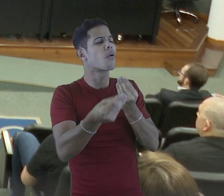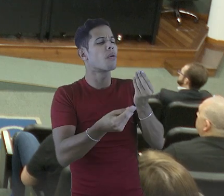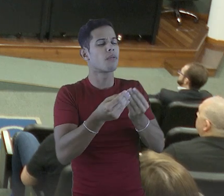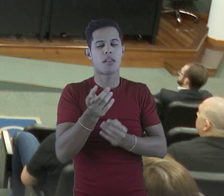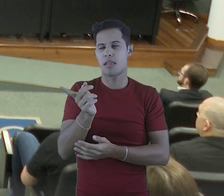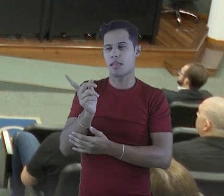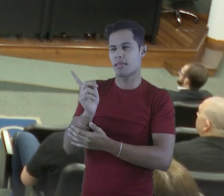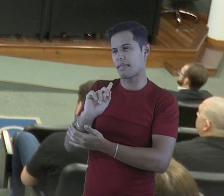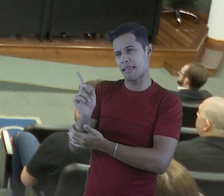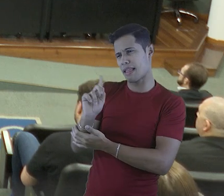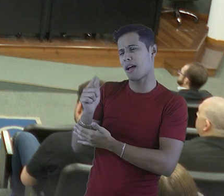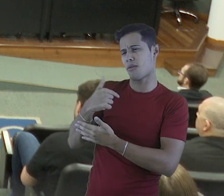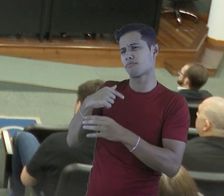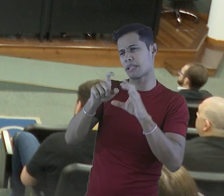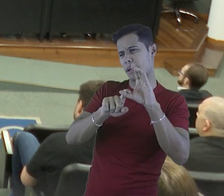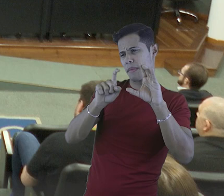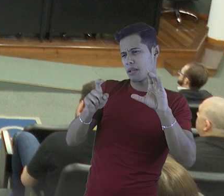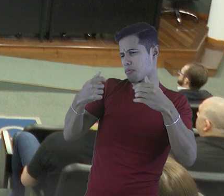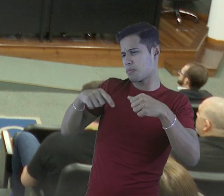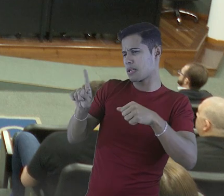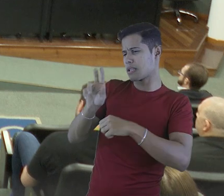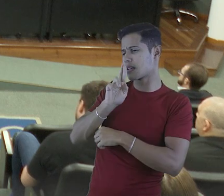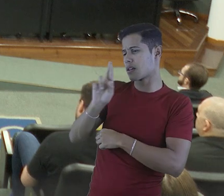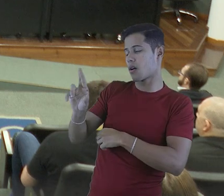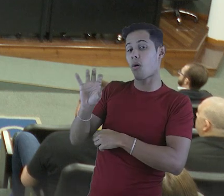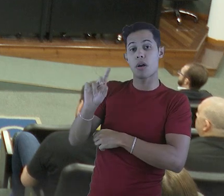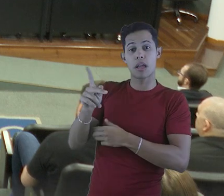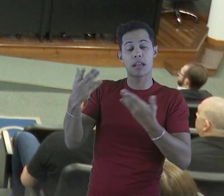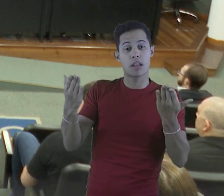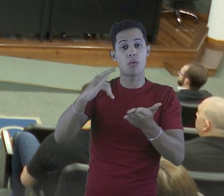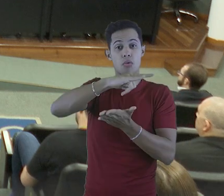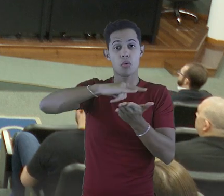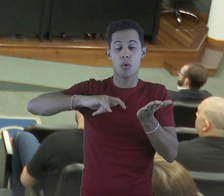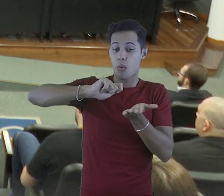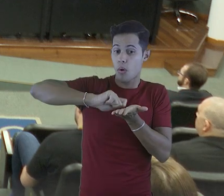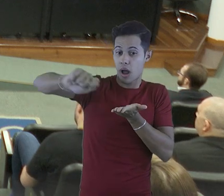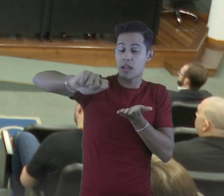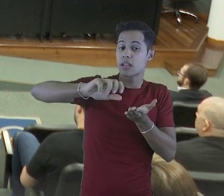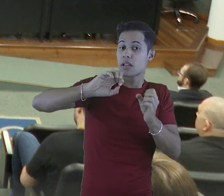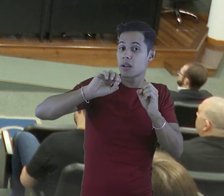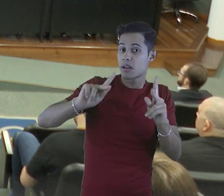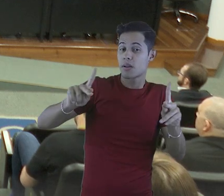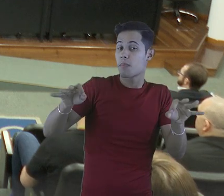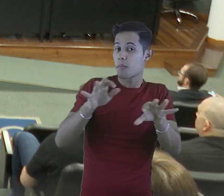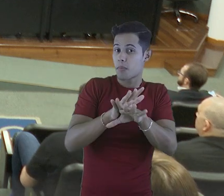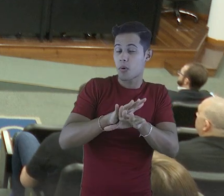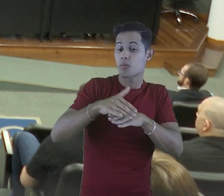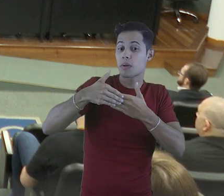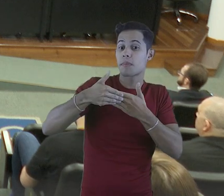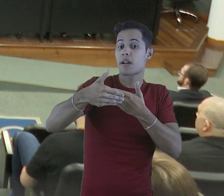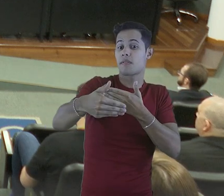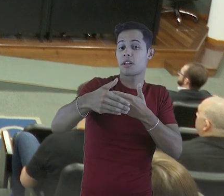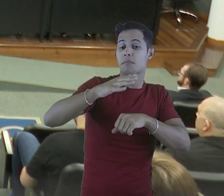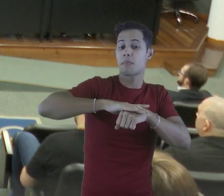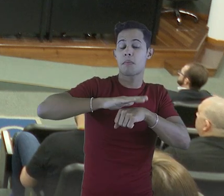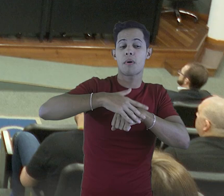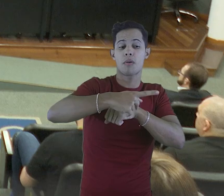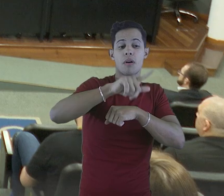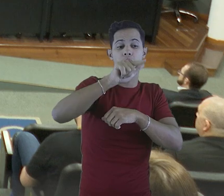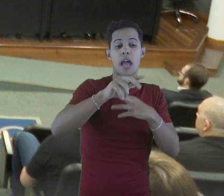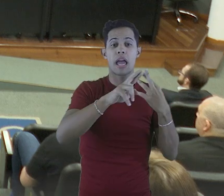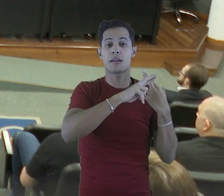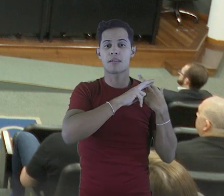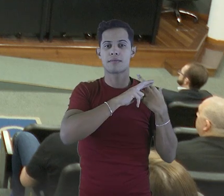vocês como é que estão não a gente não precisa dizer pra você como é a gente é independente então tá então assina o termo de compartilhamento só pra dizer que daqui pra frente vocês são